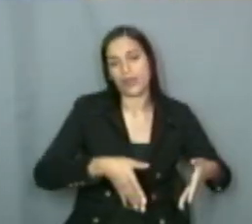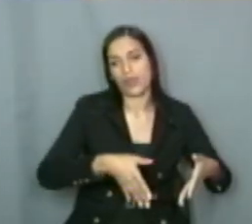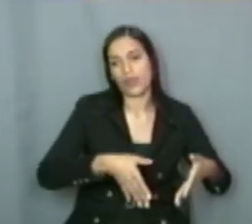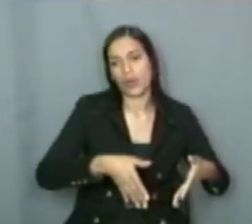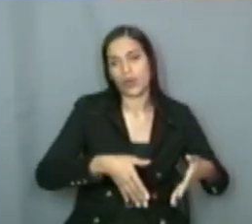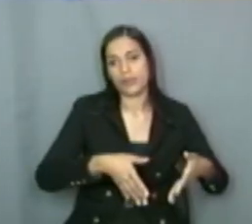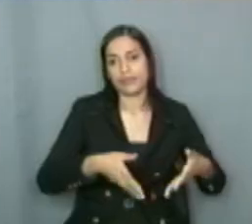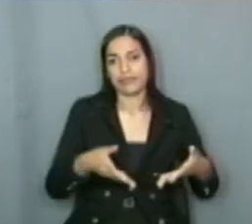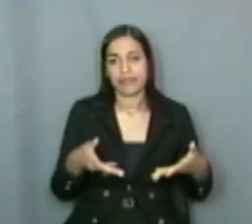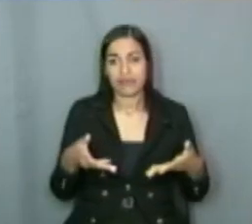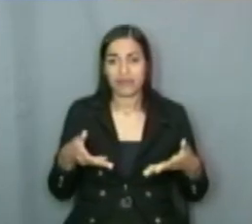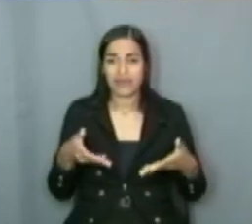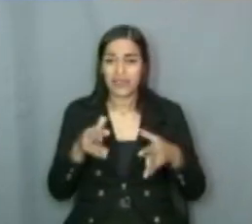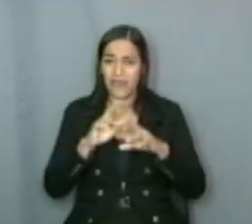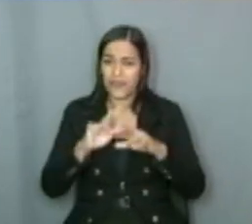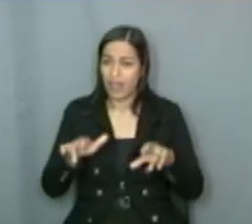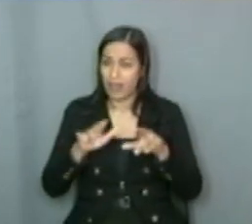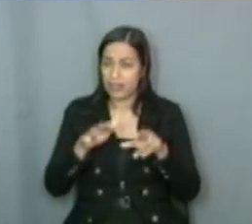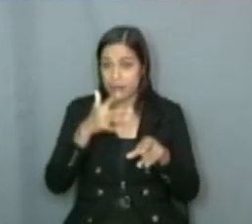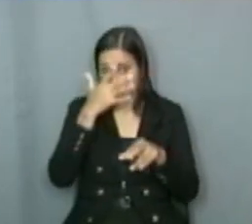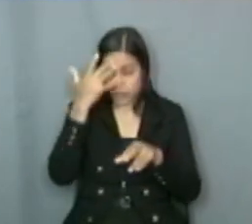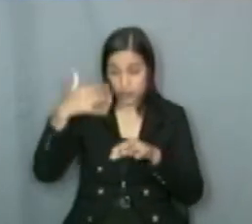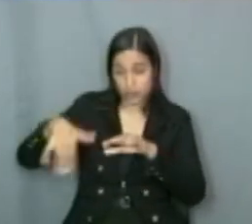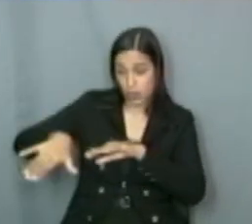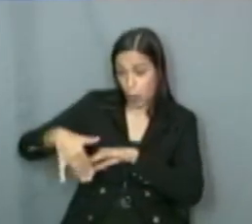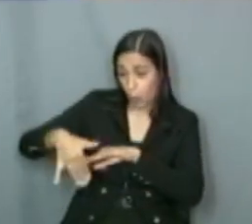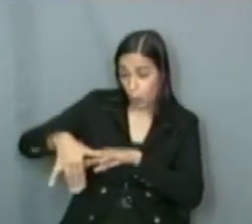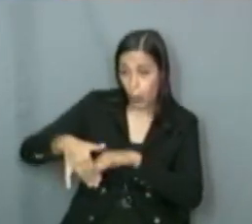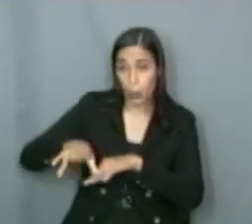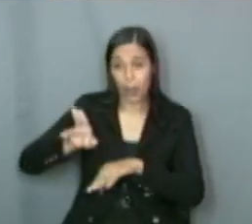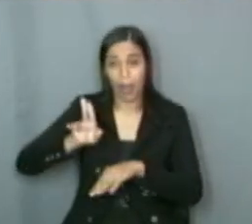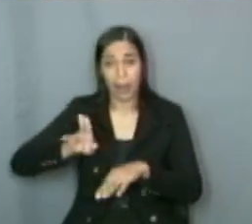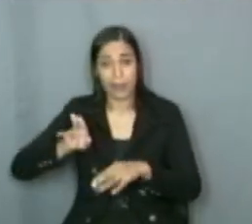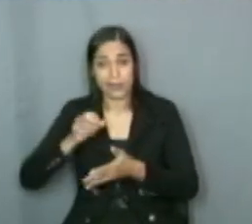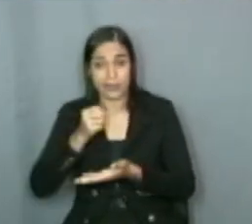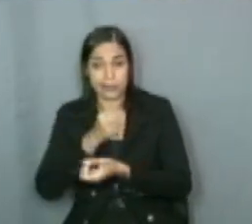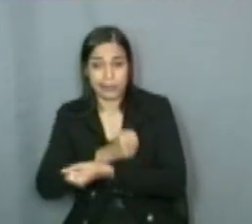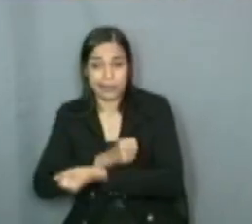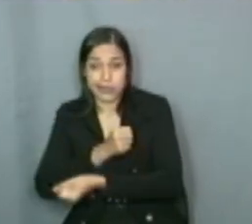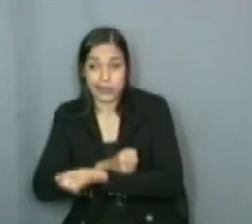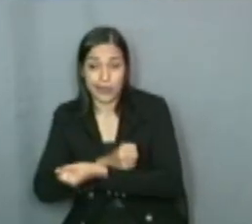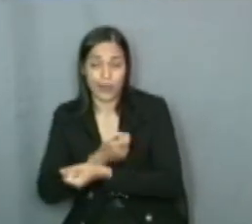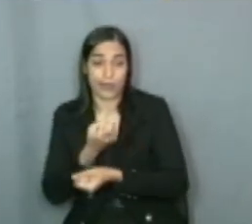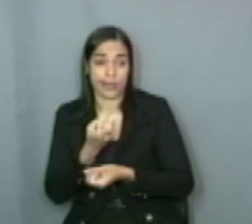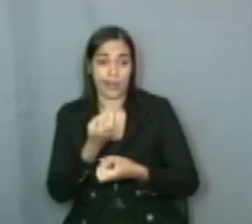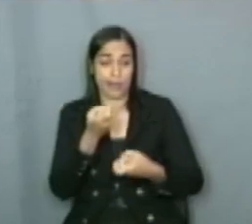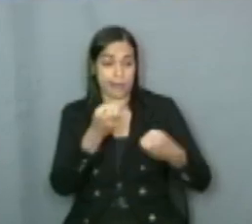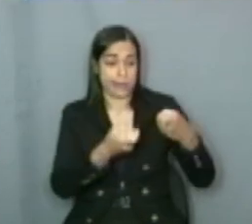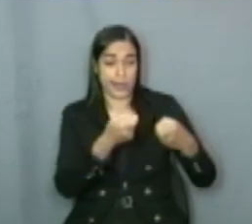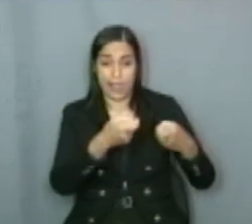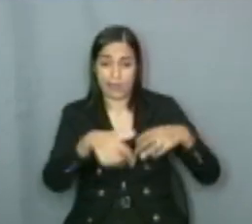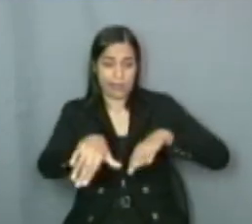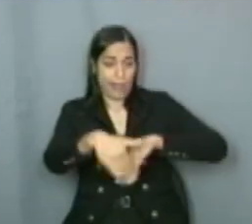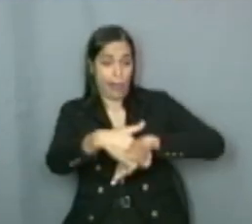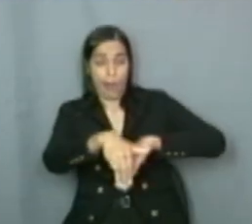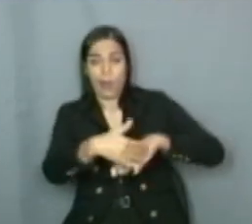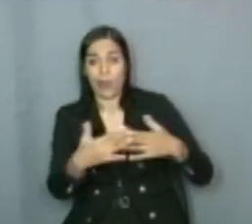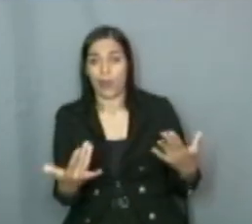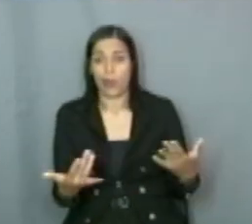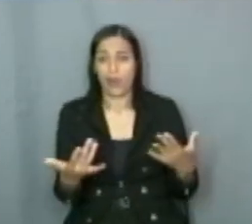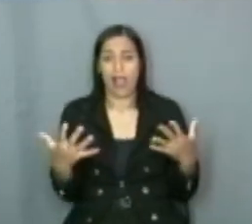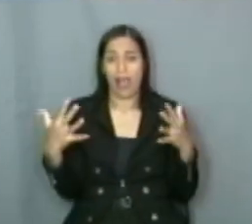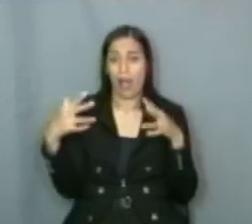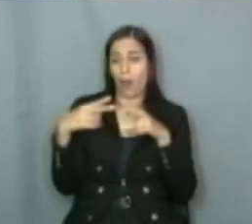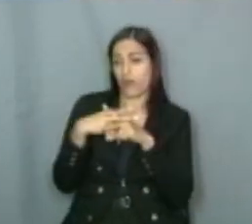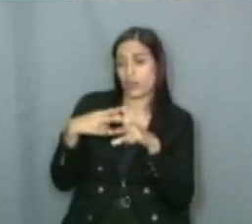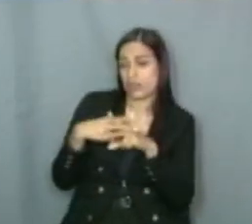Está tomada por morador de rua, usando droga, fazendo sexo no meio da rua, confusão,